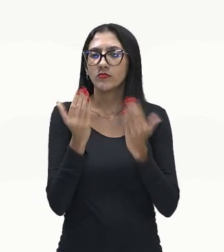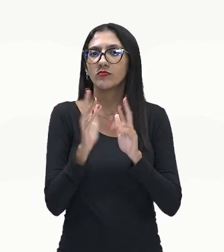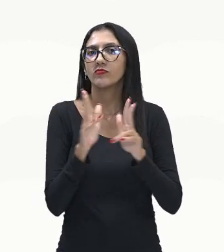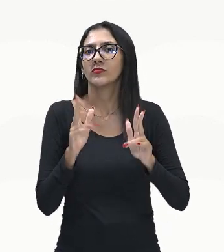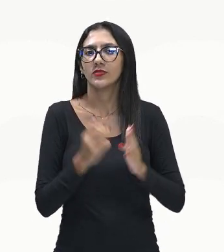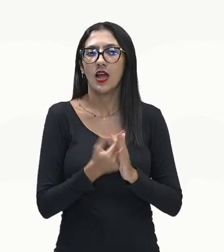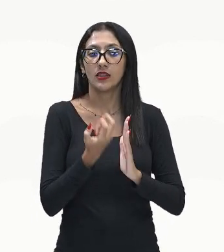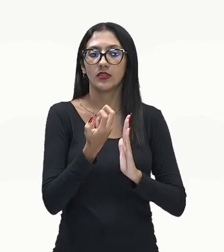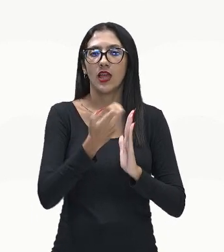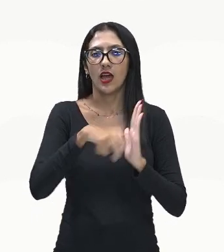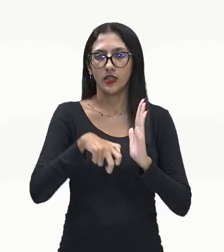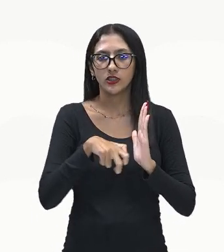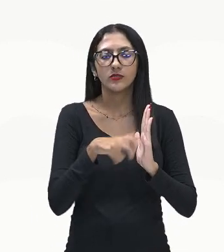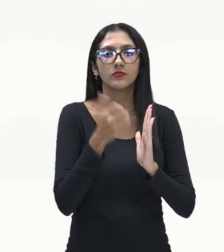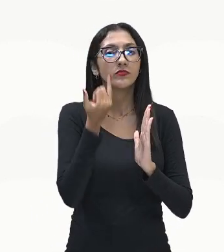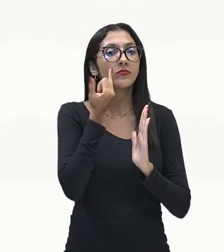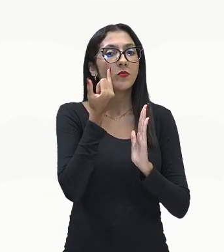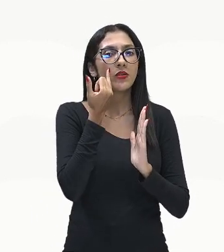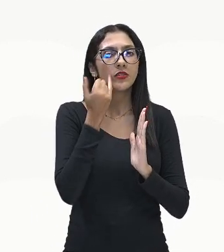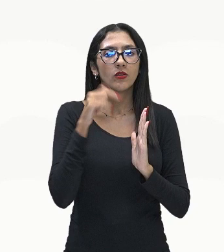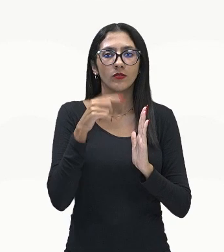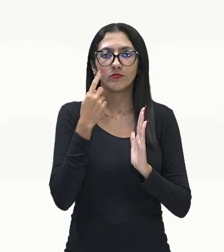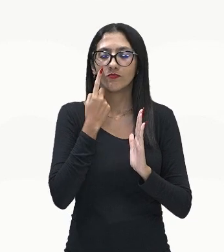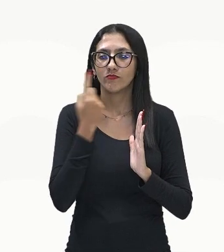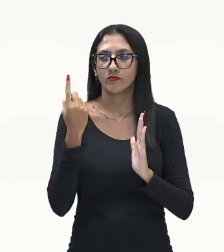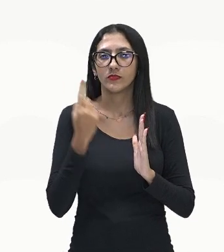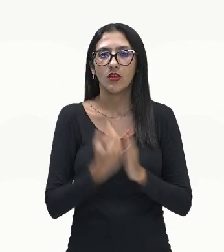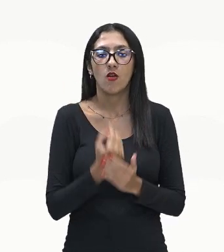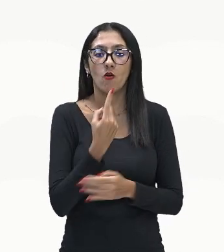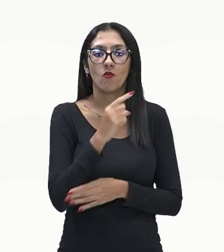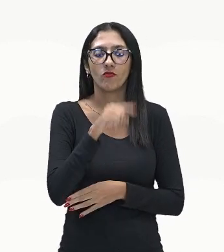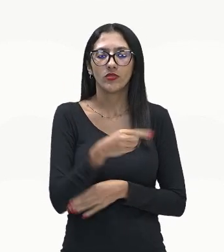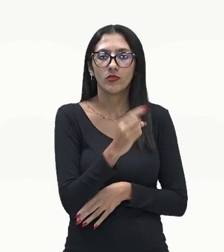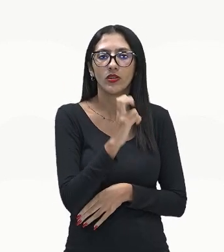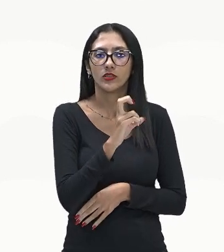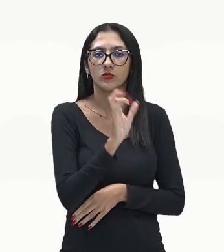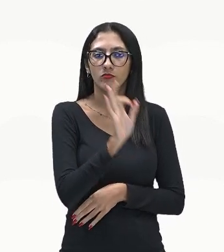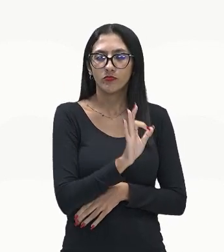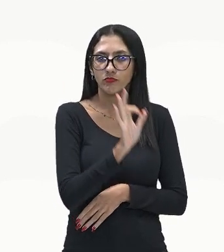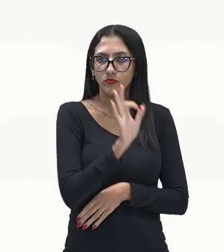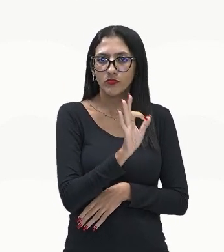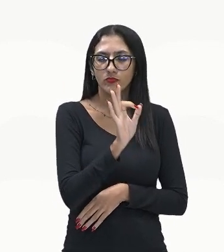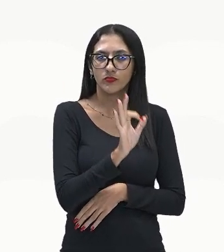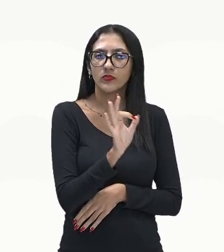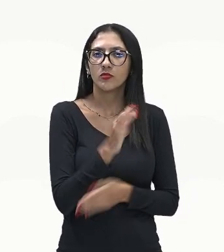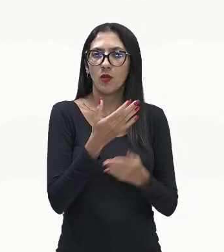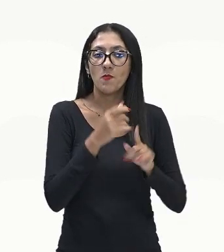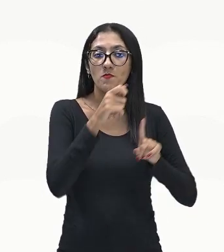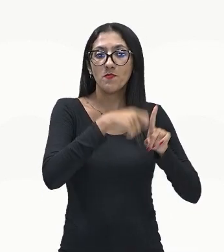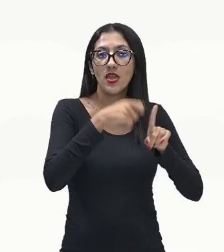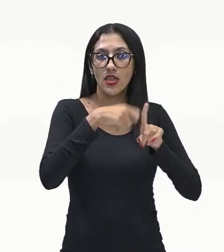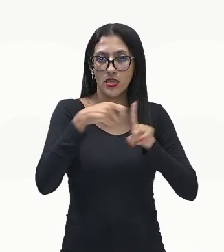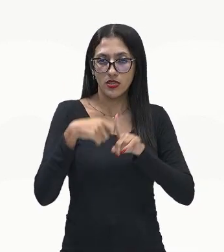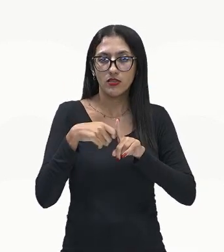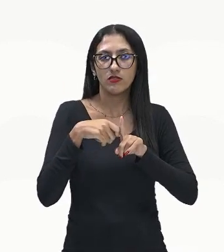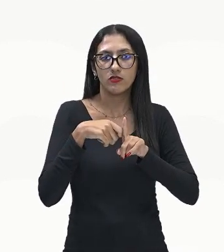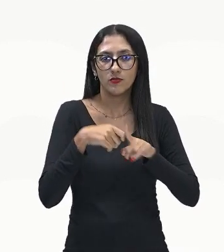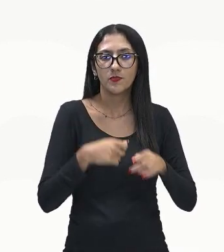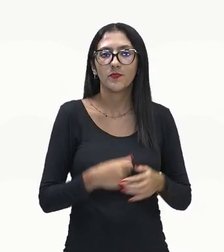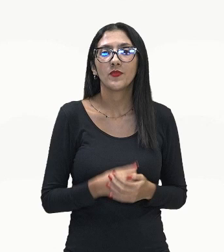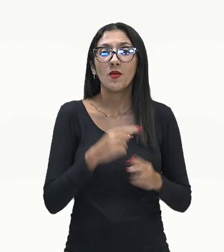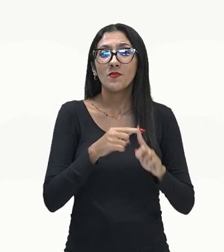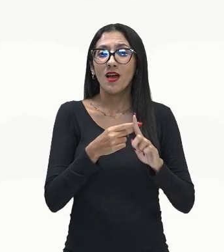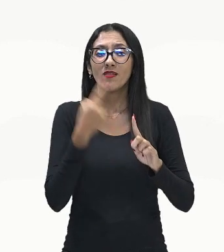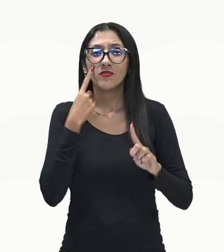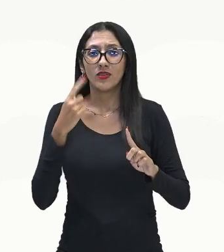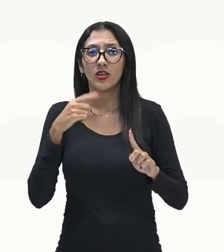taxa, ela está aí sendo apresentada a uma porcentagem ao mês, mas o